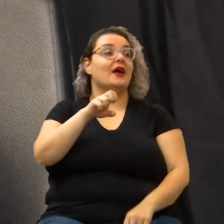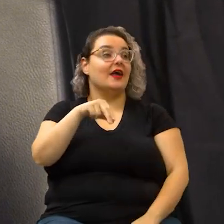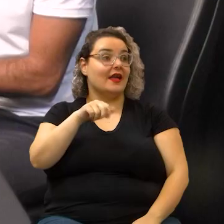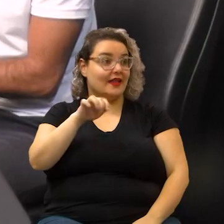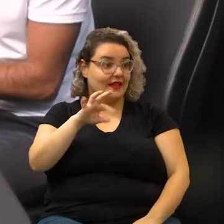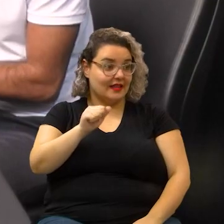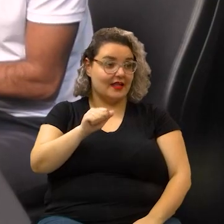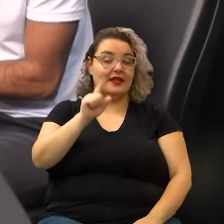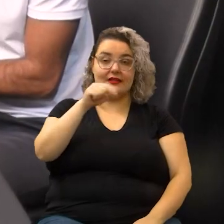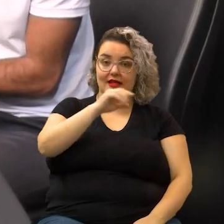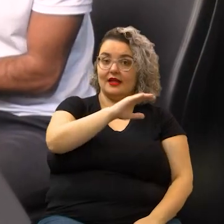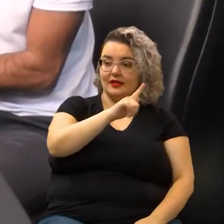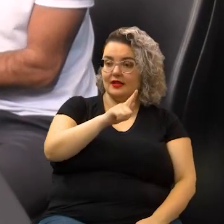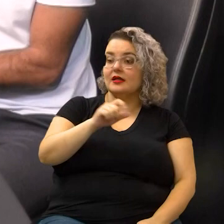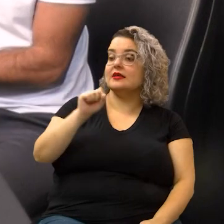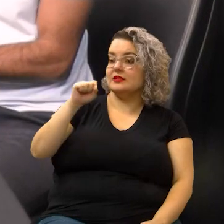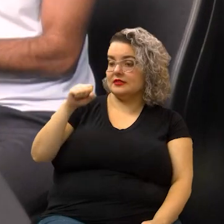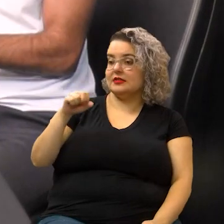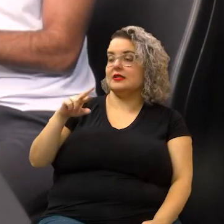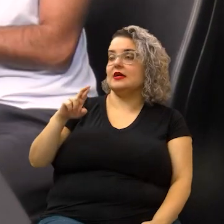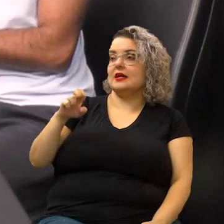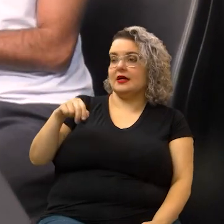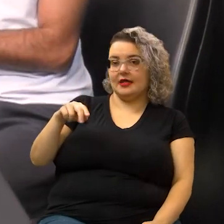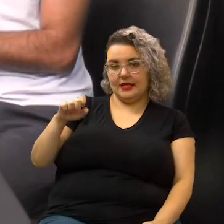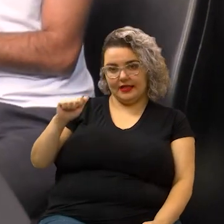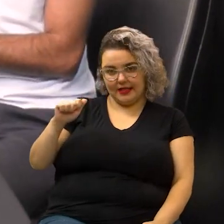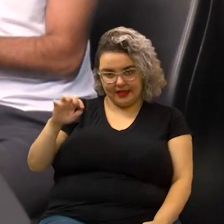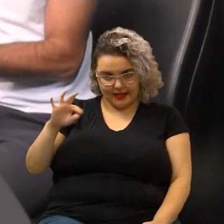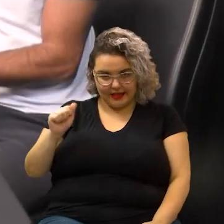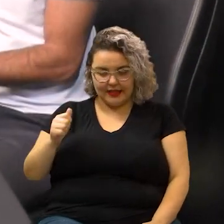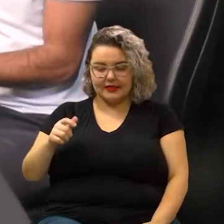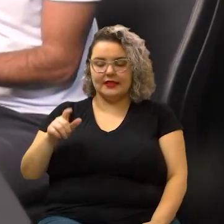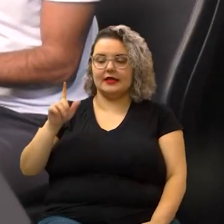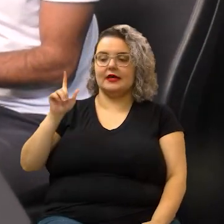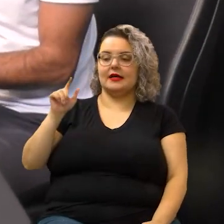a Renata também é lá do distrito do Campo Grande. A